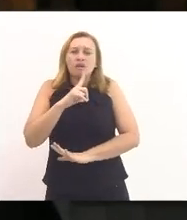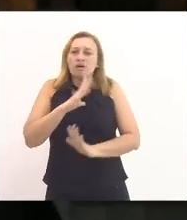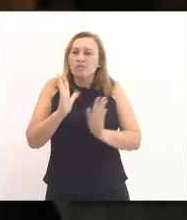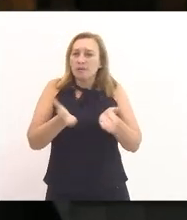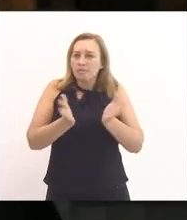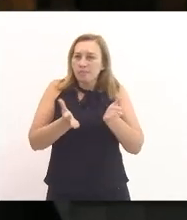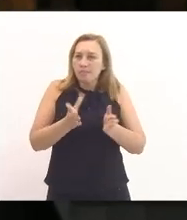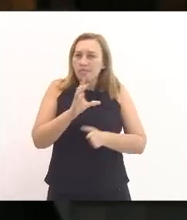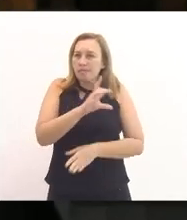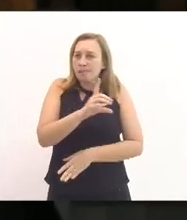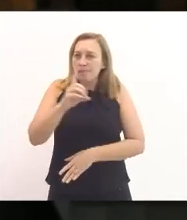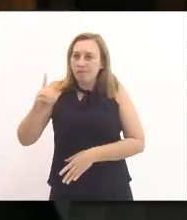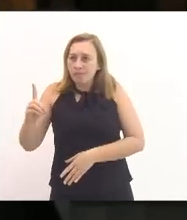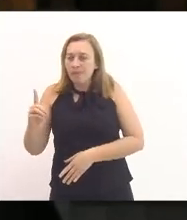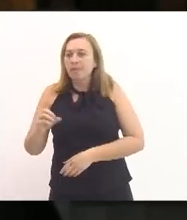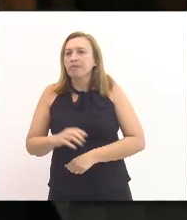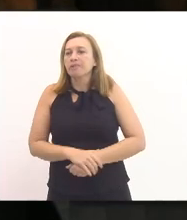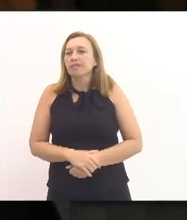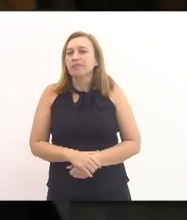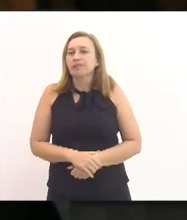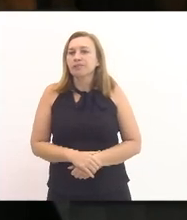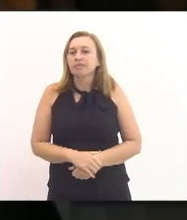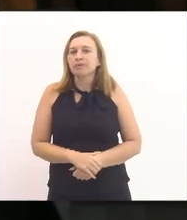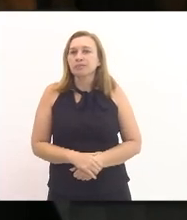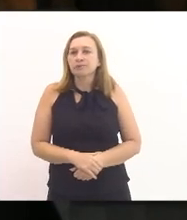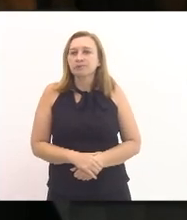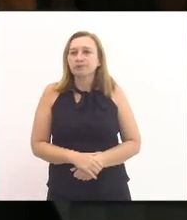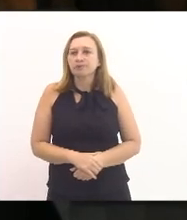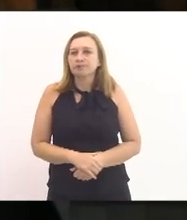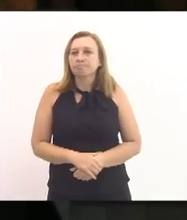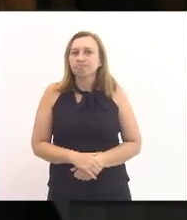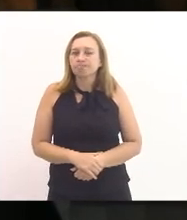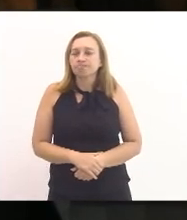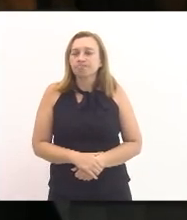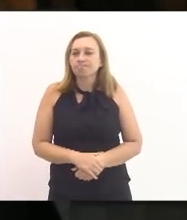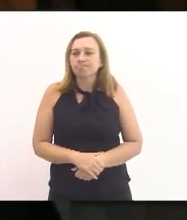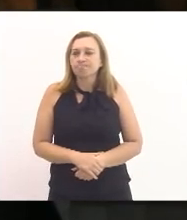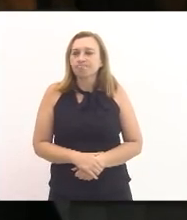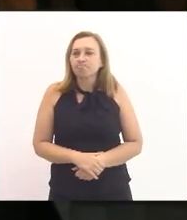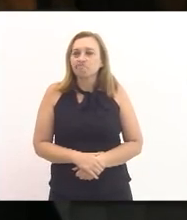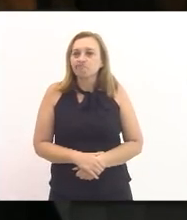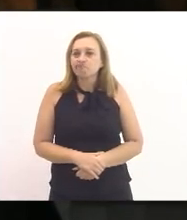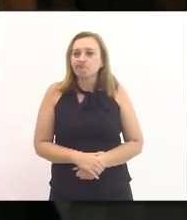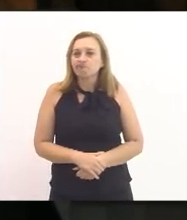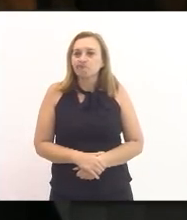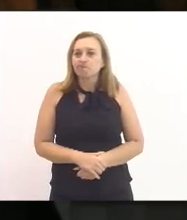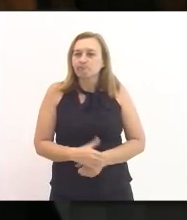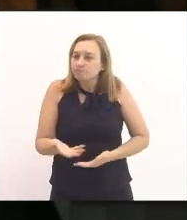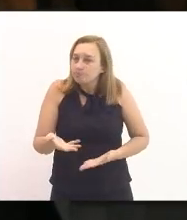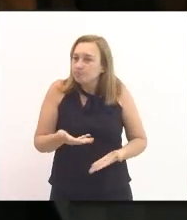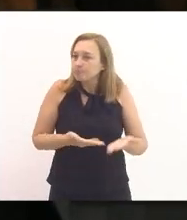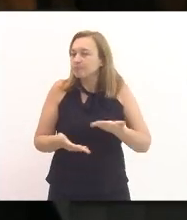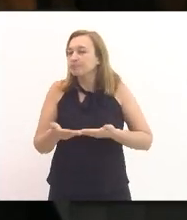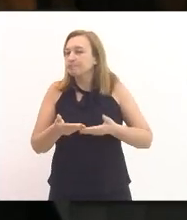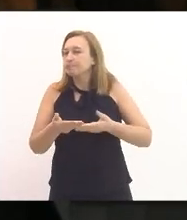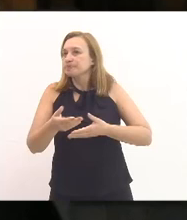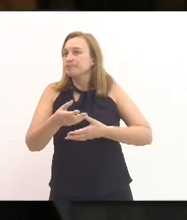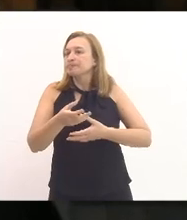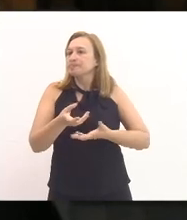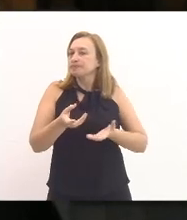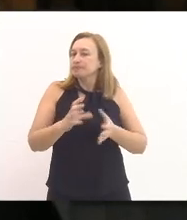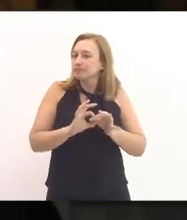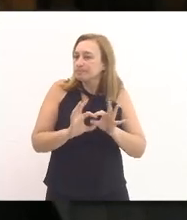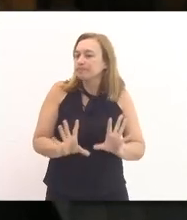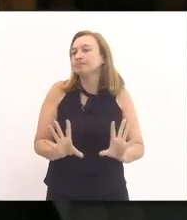hoje na corregedoria um corregedor bastante participativa seja aberto